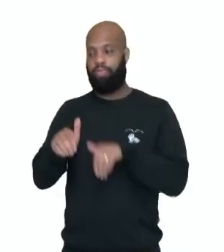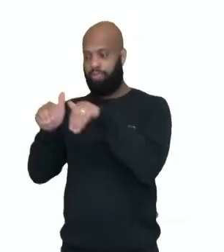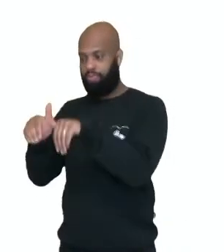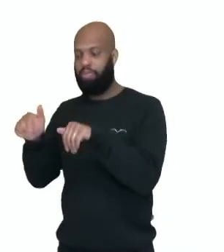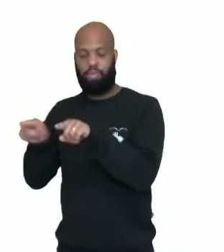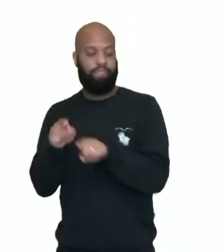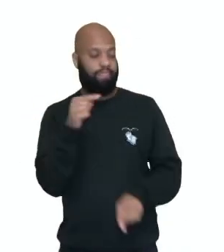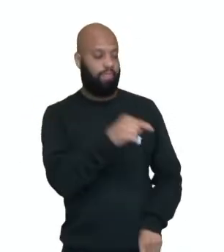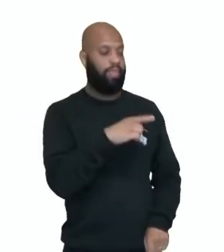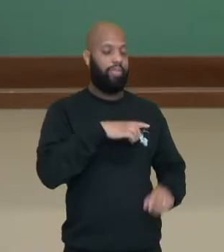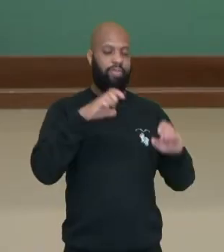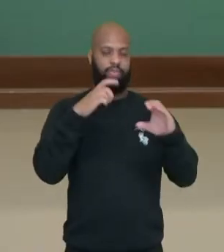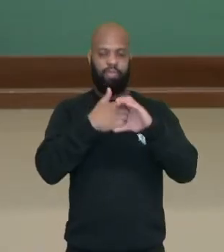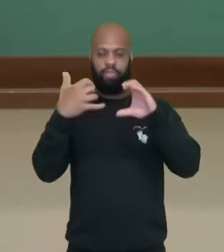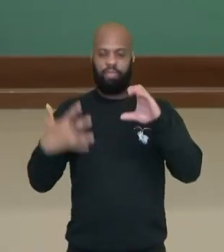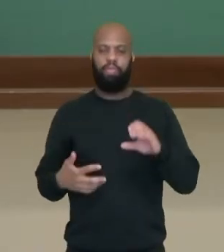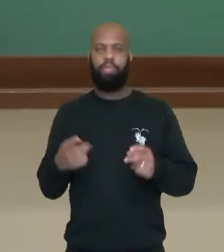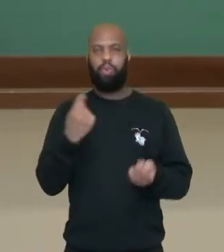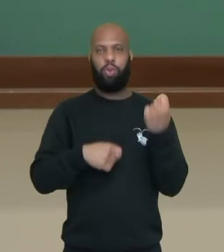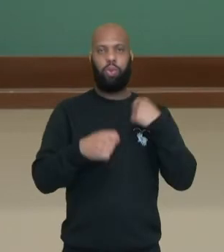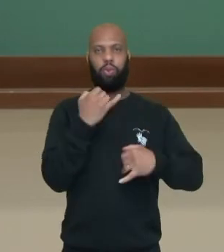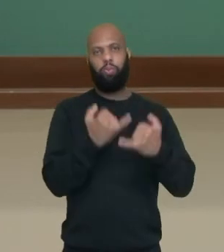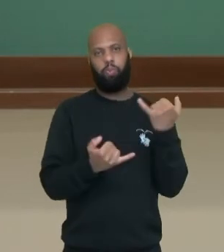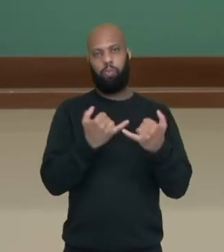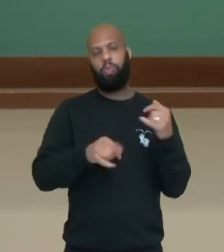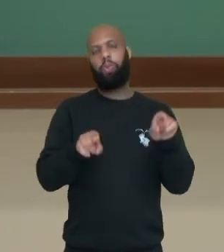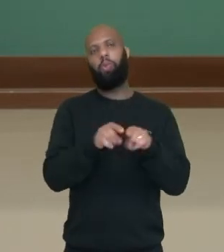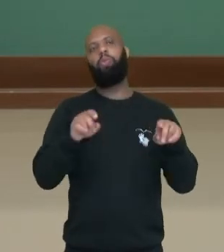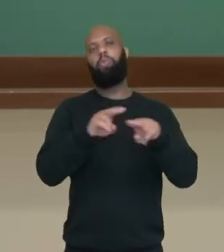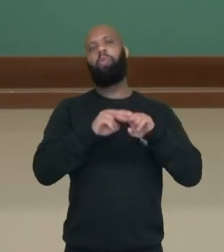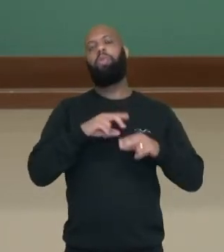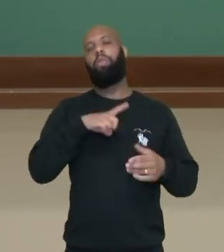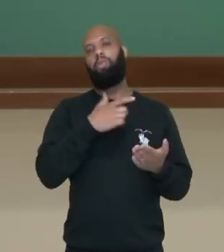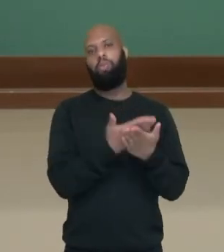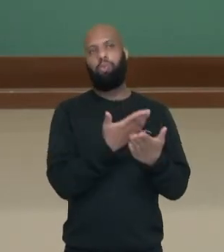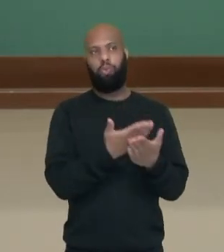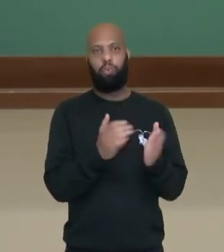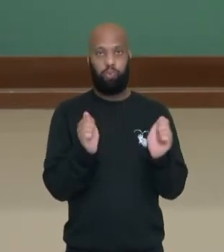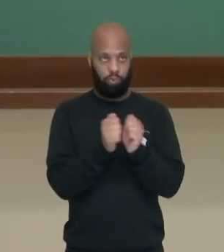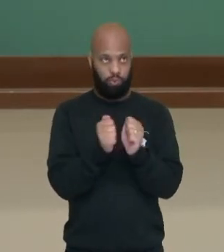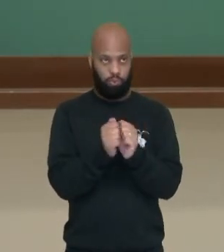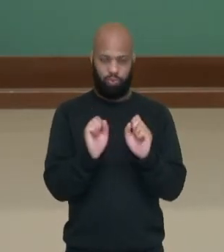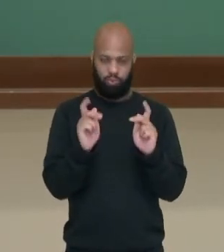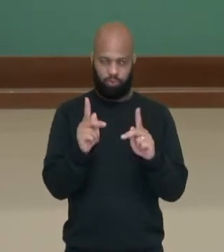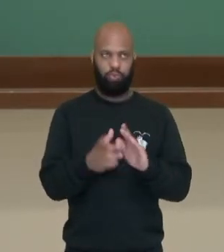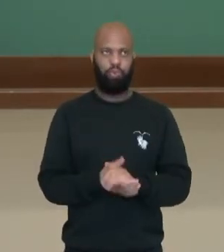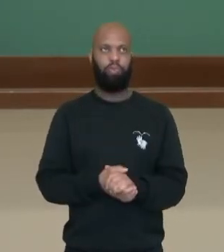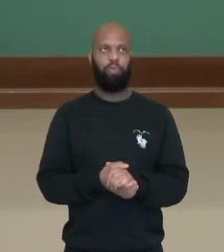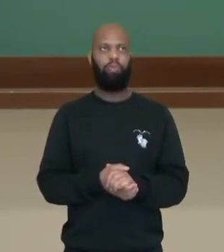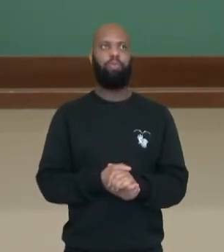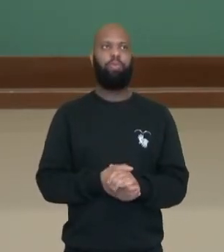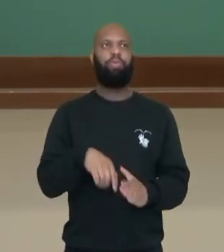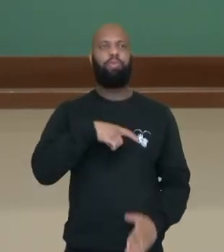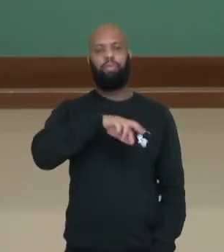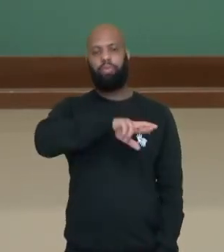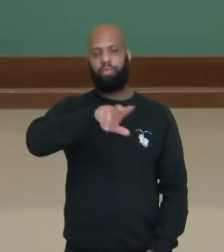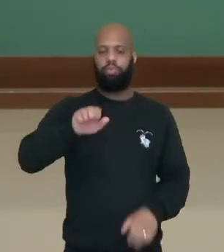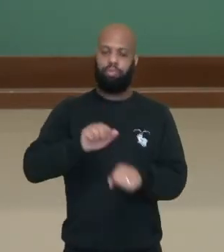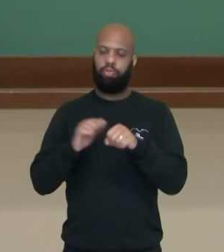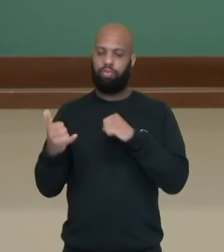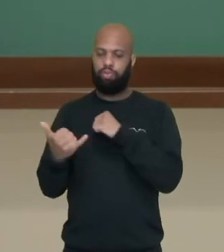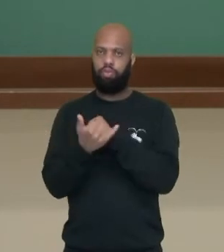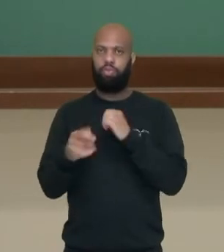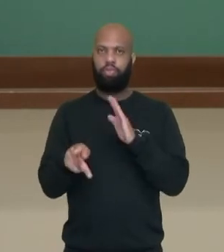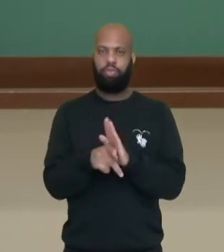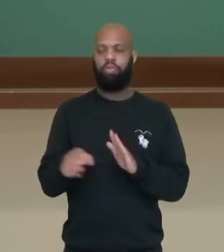características econômicas muito parecidas e por isso elas são estudadas juntas. Várias ilhas na Oceania